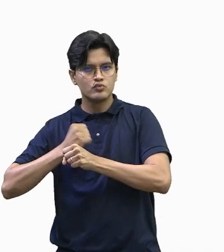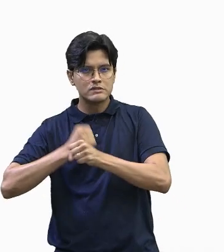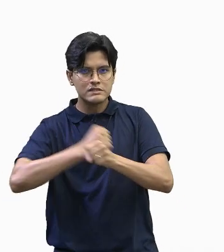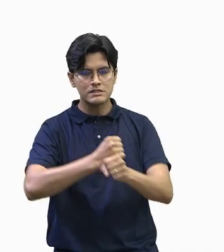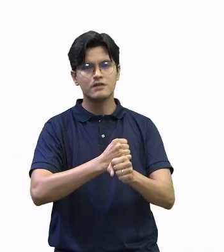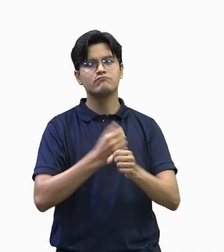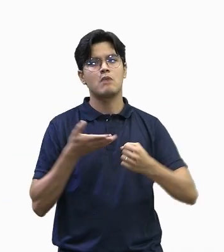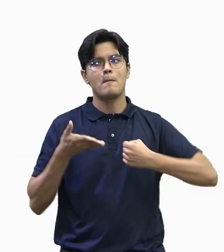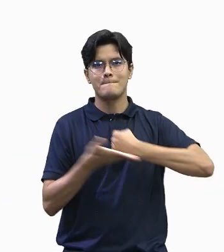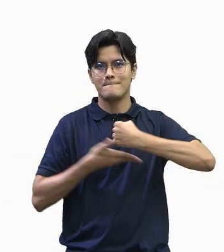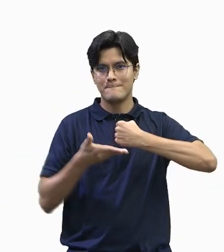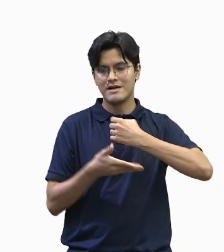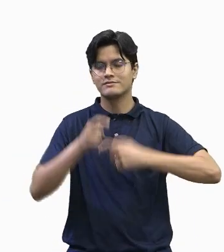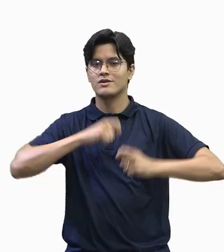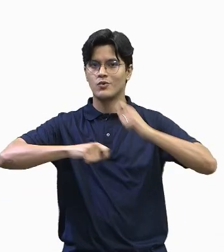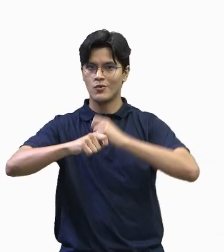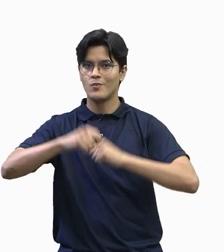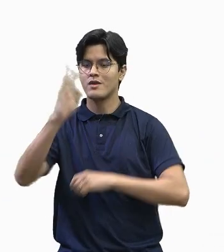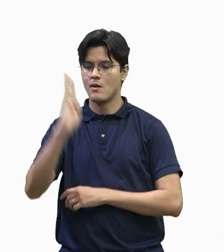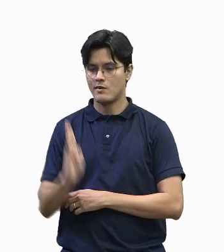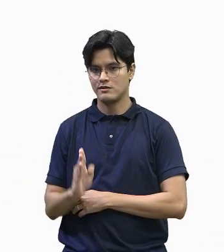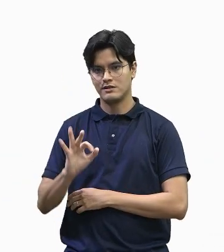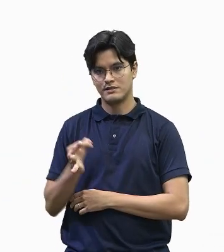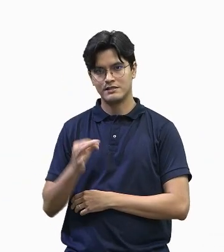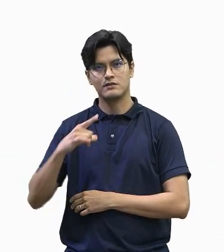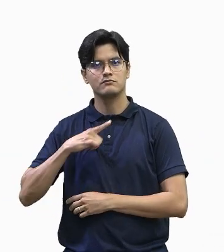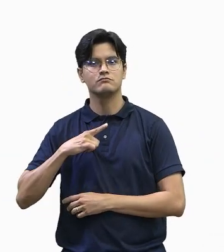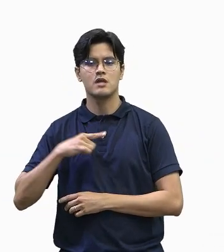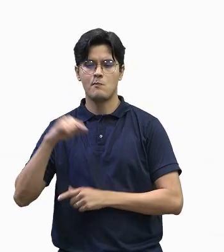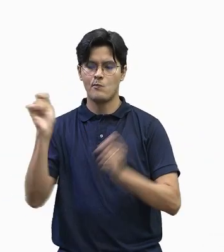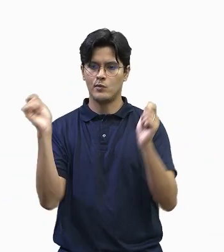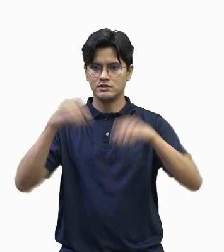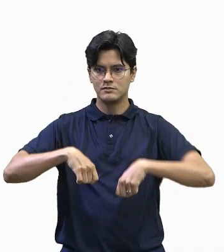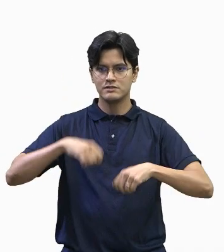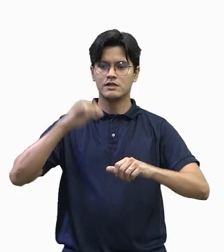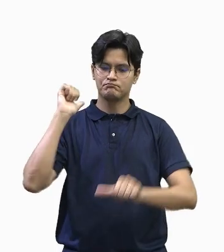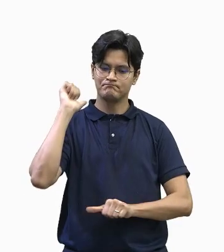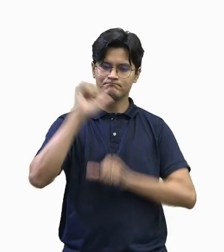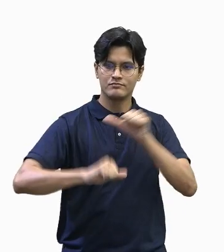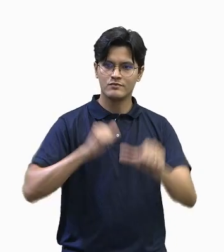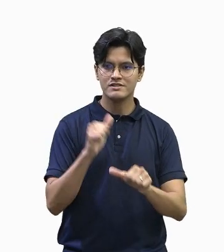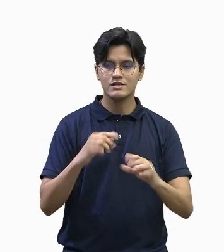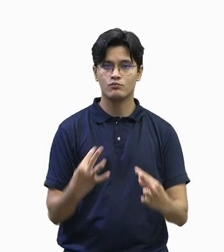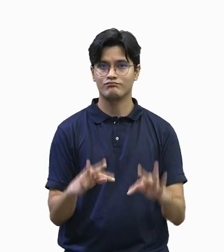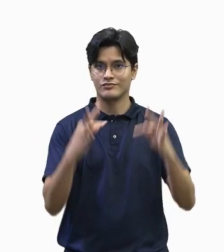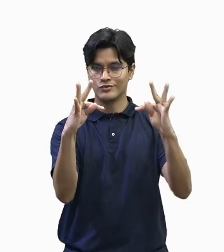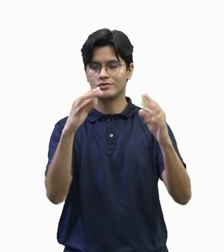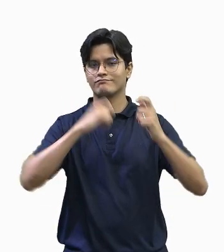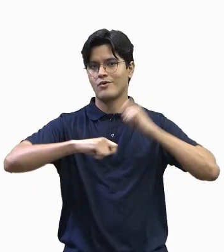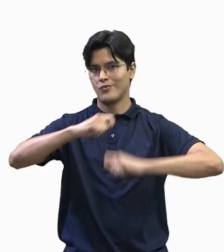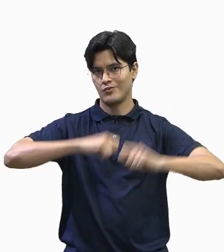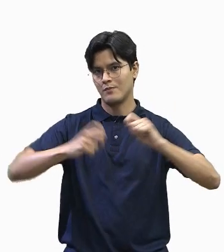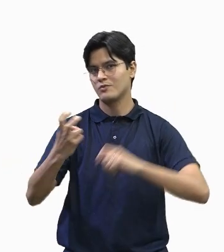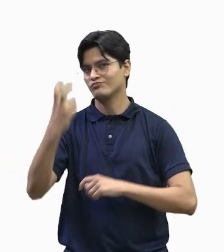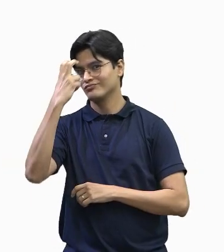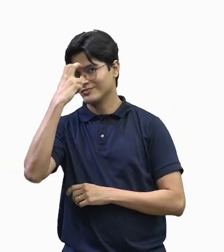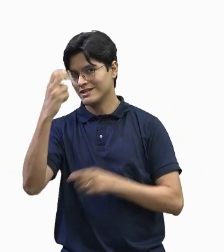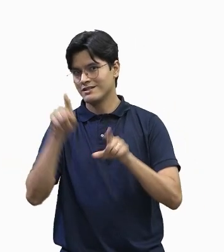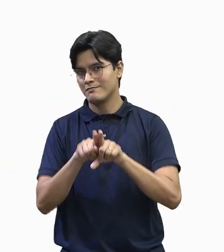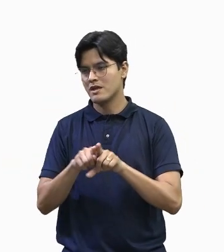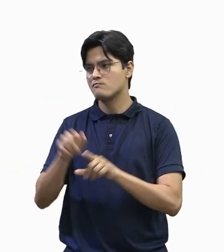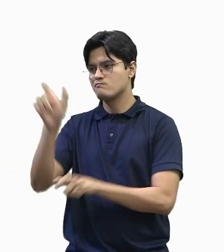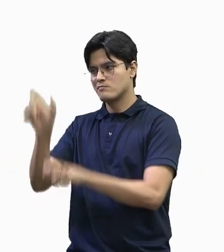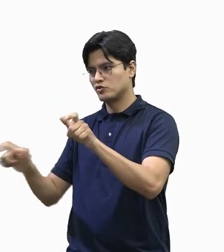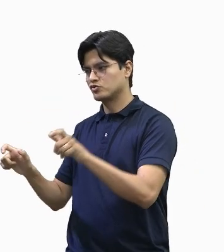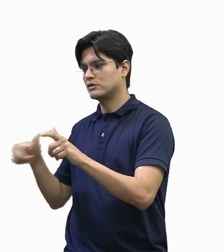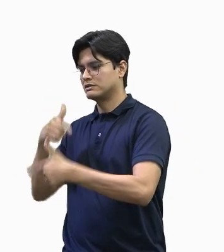uma série de transformações tecnológicas, econômicas e culturais, atraindo trabalhadores de diversas regiões